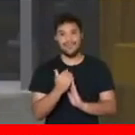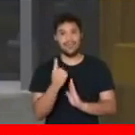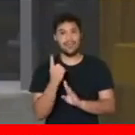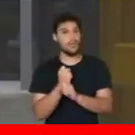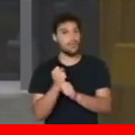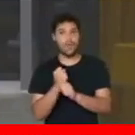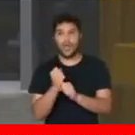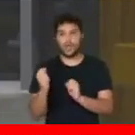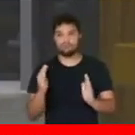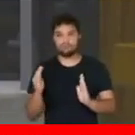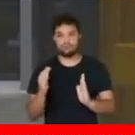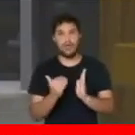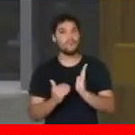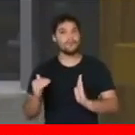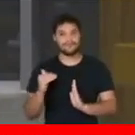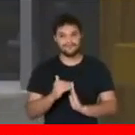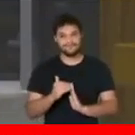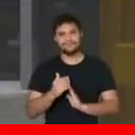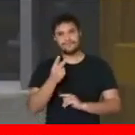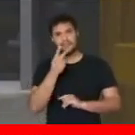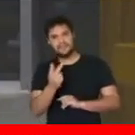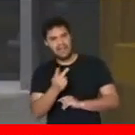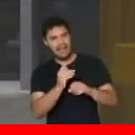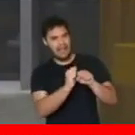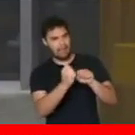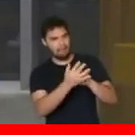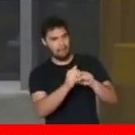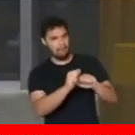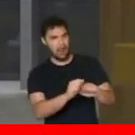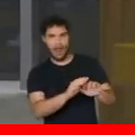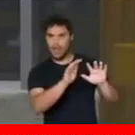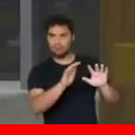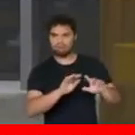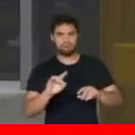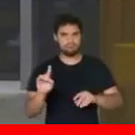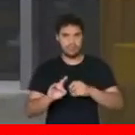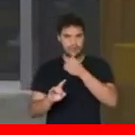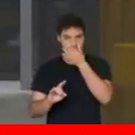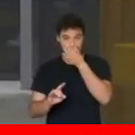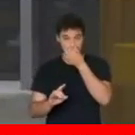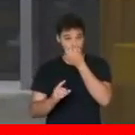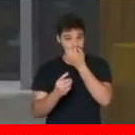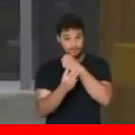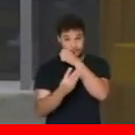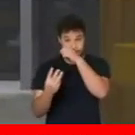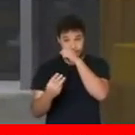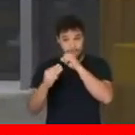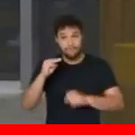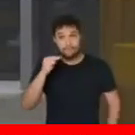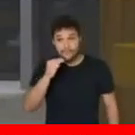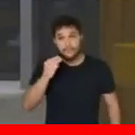Portanto, a desculpa não é a pandemia, não, presidente Jair Bolsonaro. Com 33 milhões de pessoas